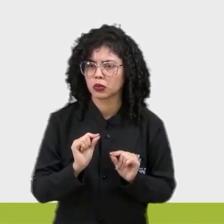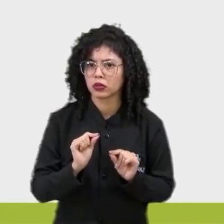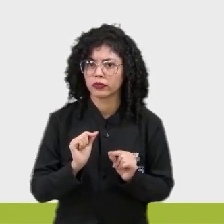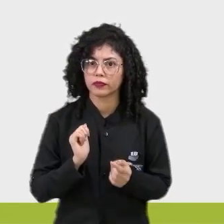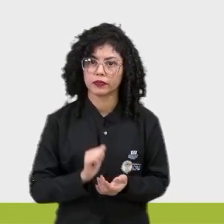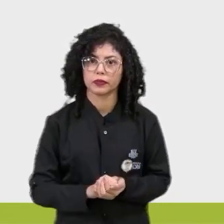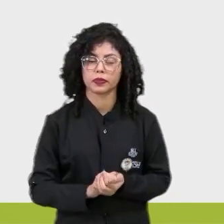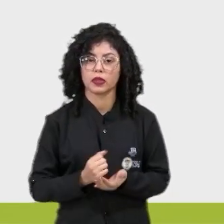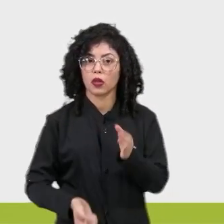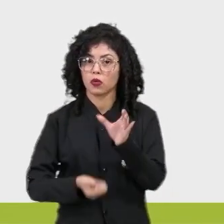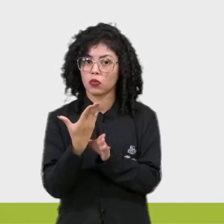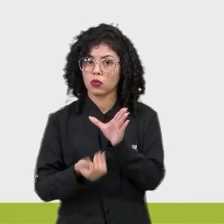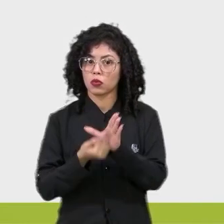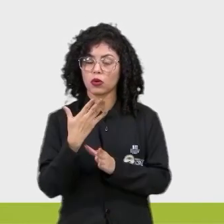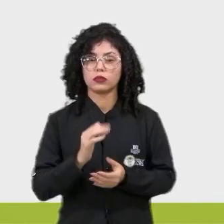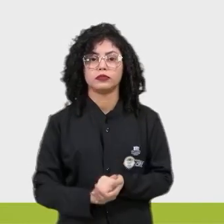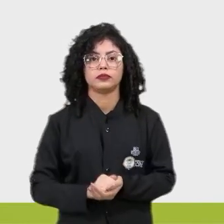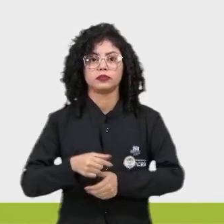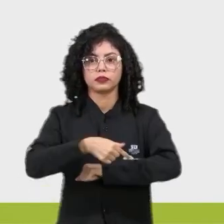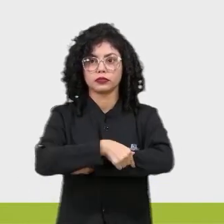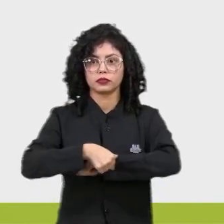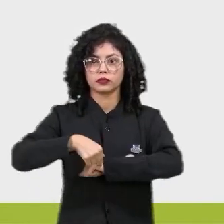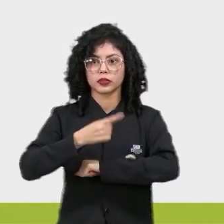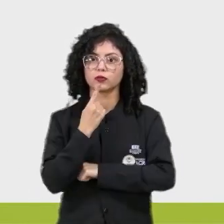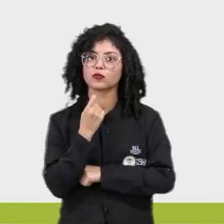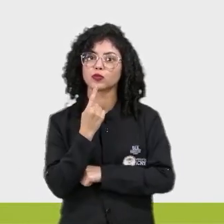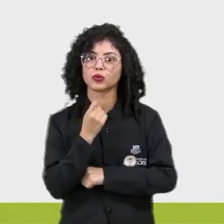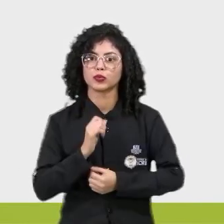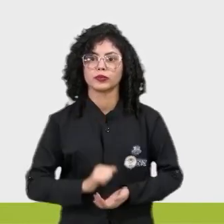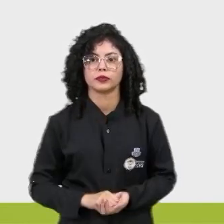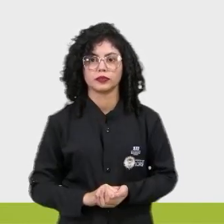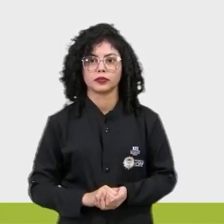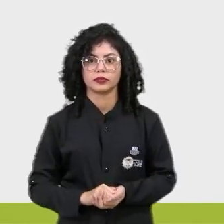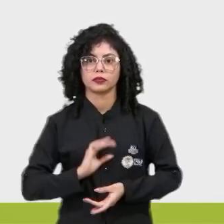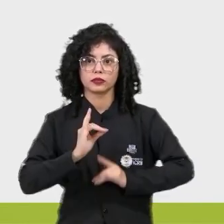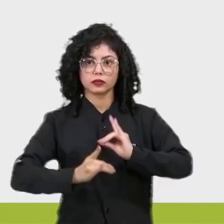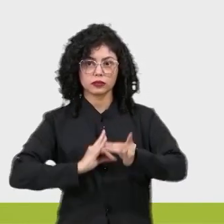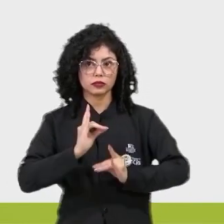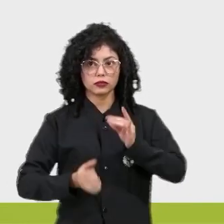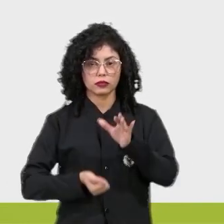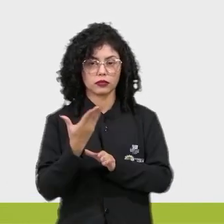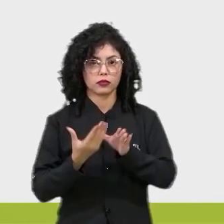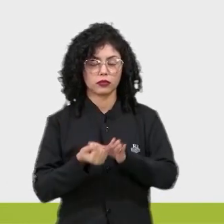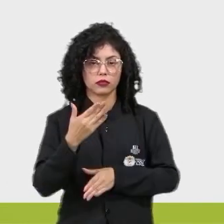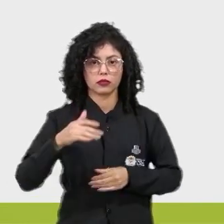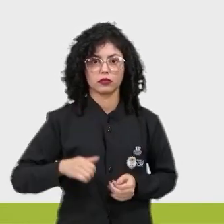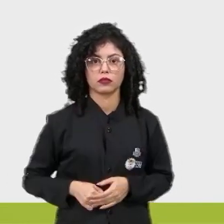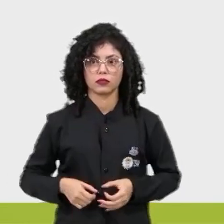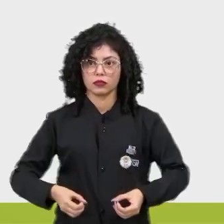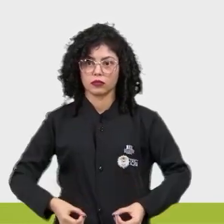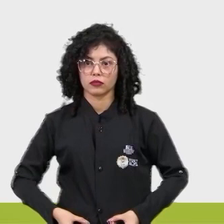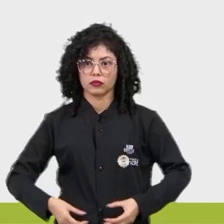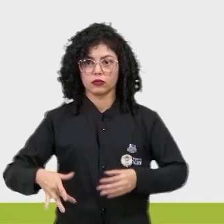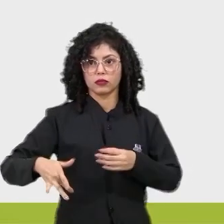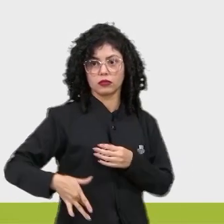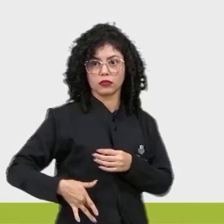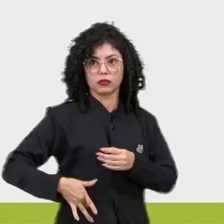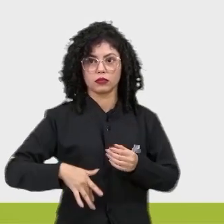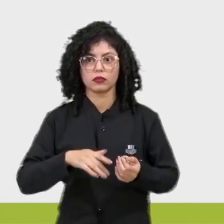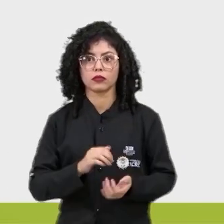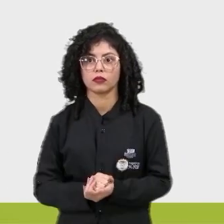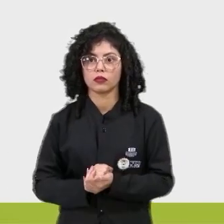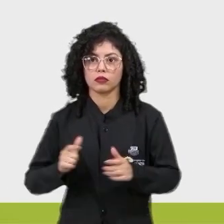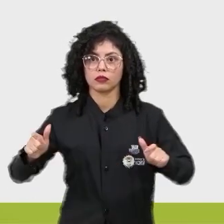eritropoietina? É a produção de glóbulos vermelhos. Fala sobre hormônio produzido pelos rins e pelo fígado,